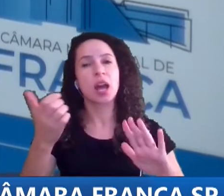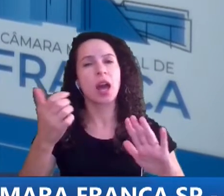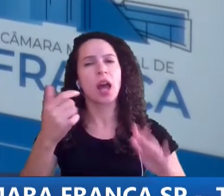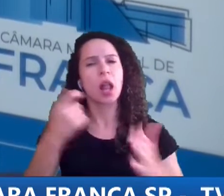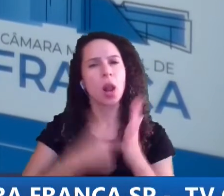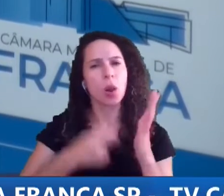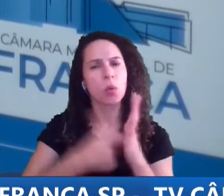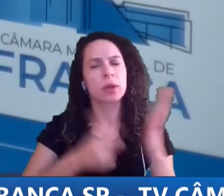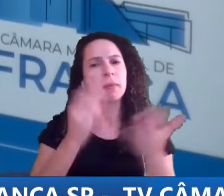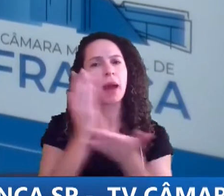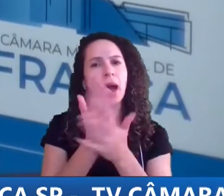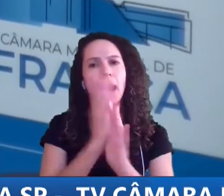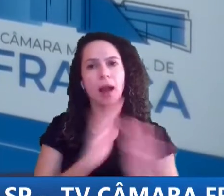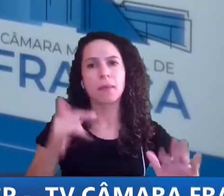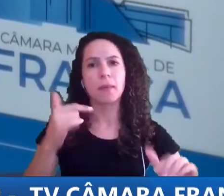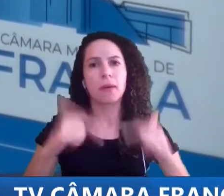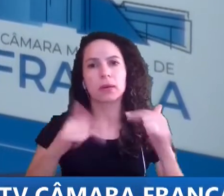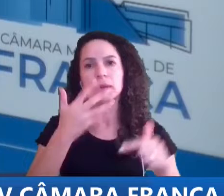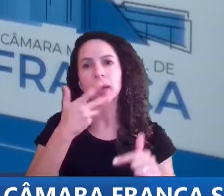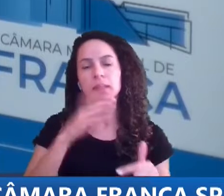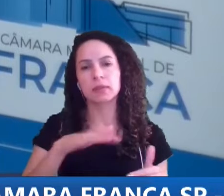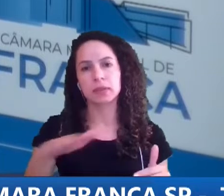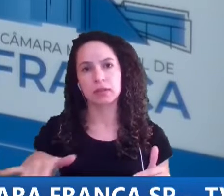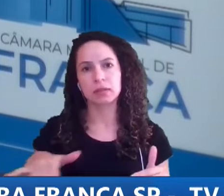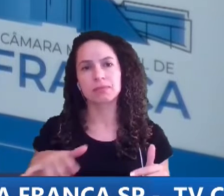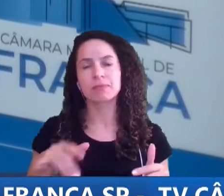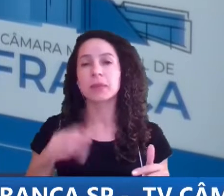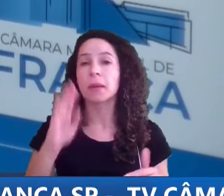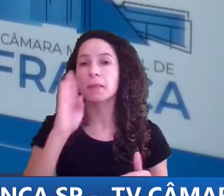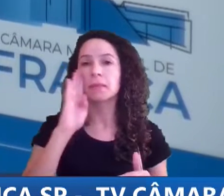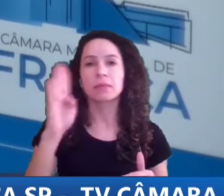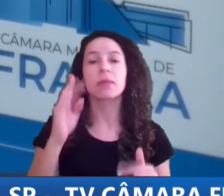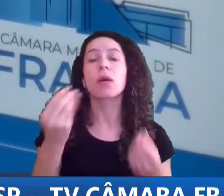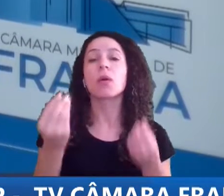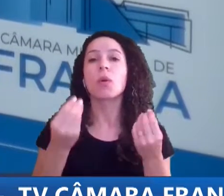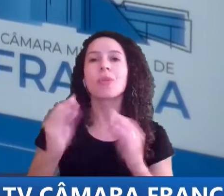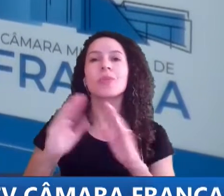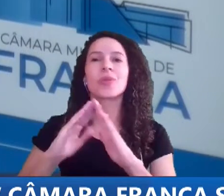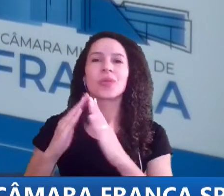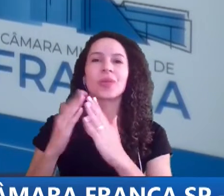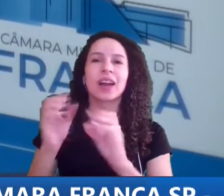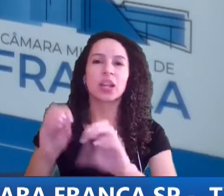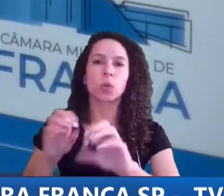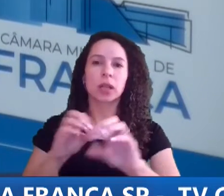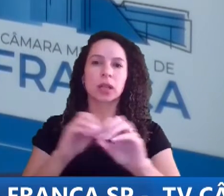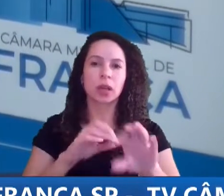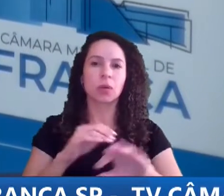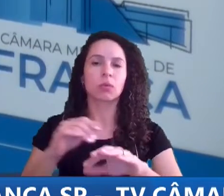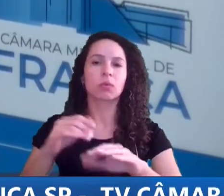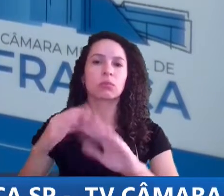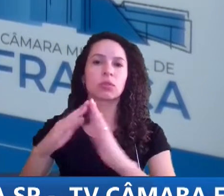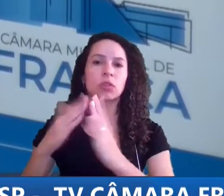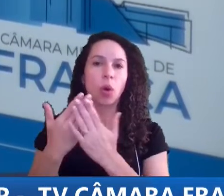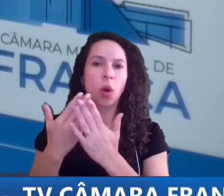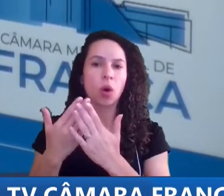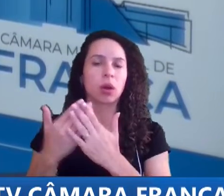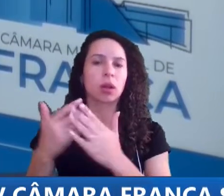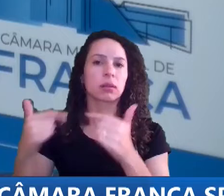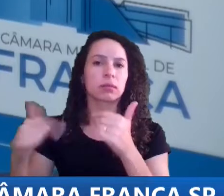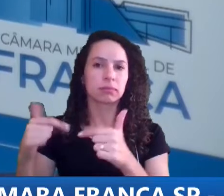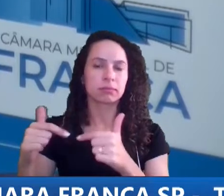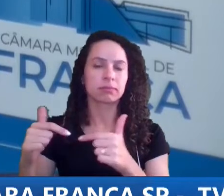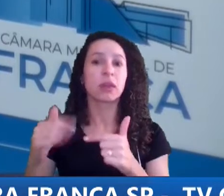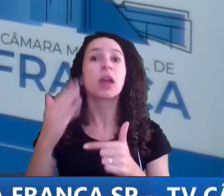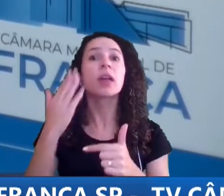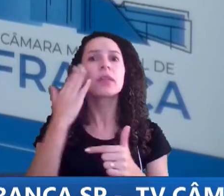infantil, especialmente pela aprendizagem. Nós não imaginamos que o trabalho seja prejudicial